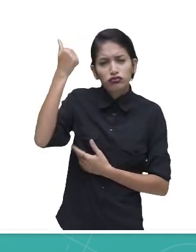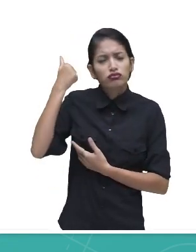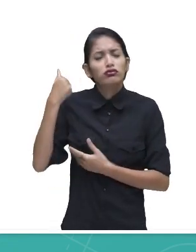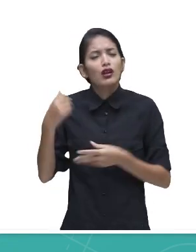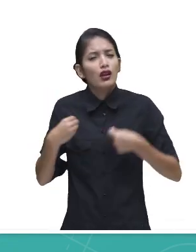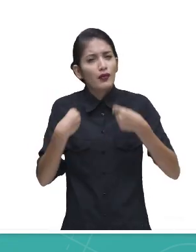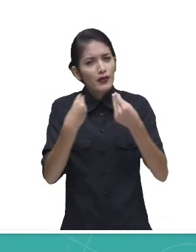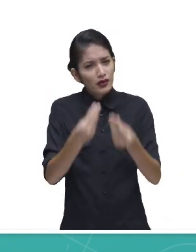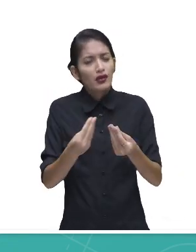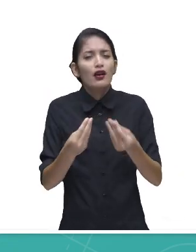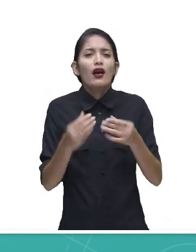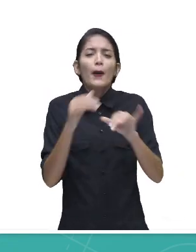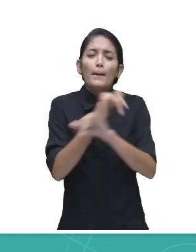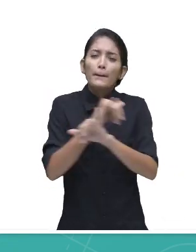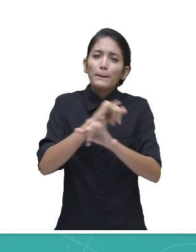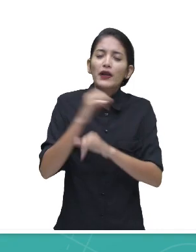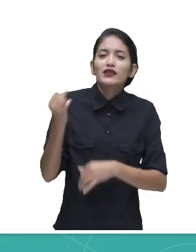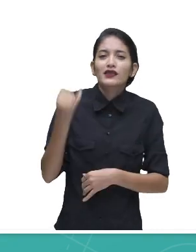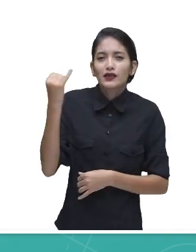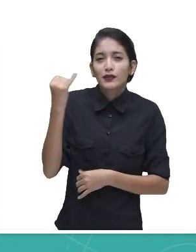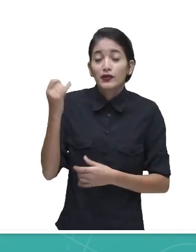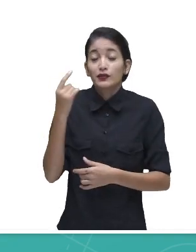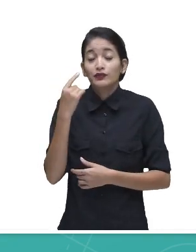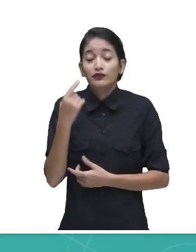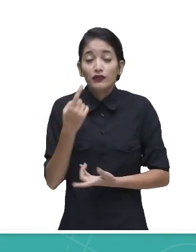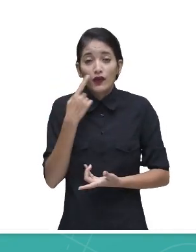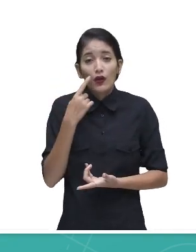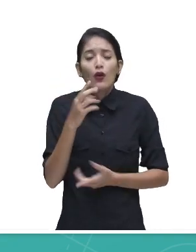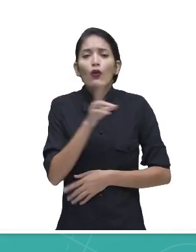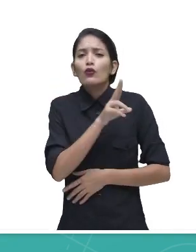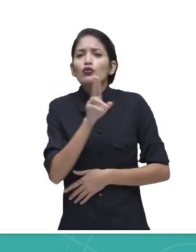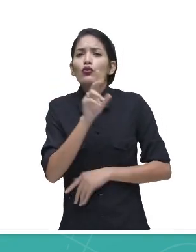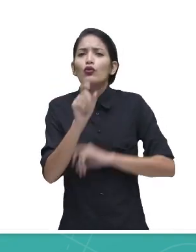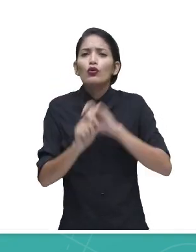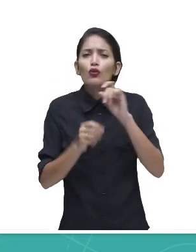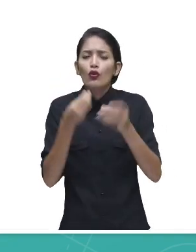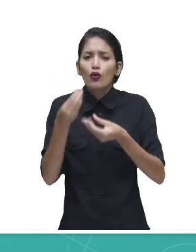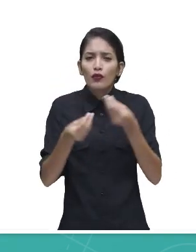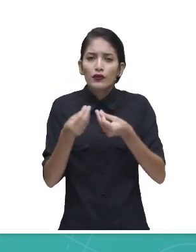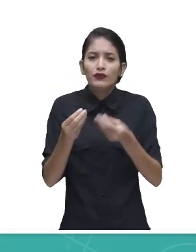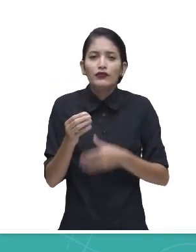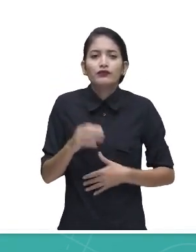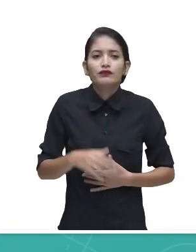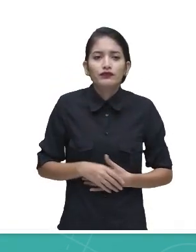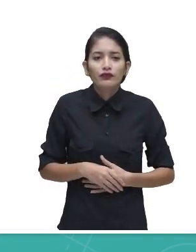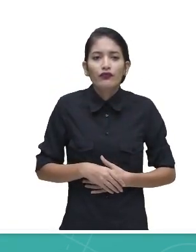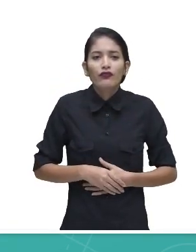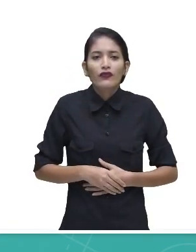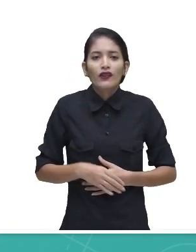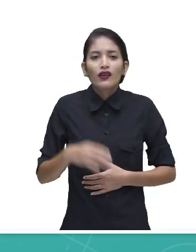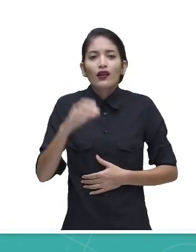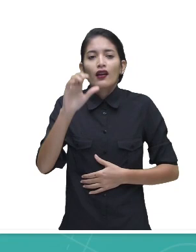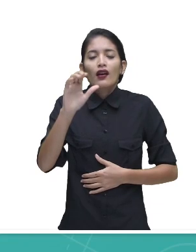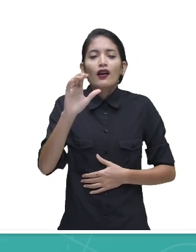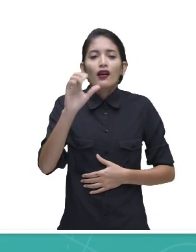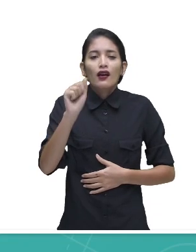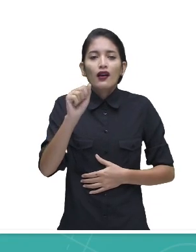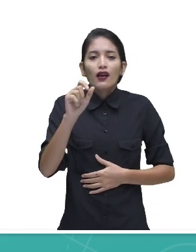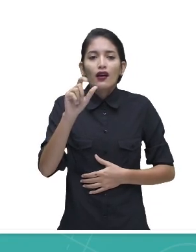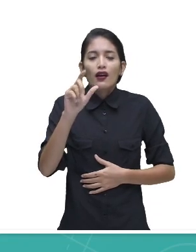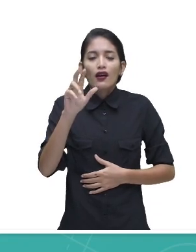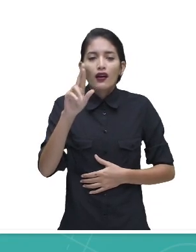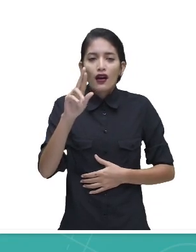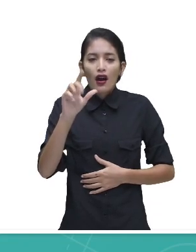informações muito importantes para a gente. O nome desse cosmólogo é Carl Sagan. E a gente vai